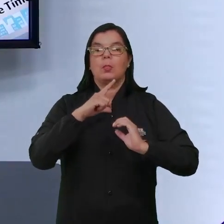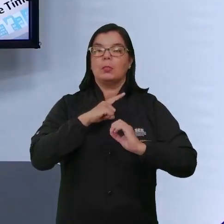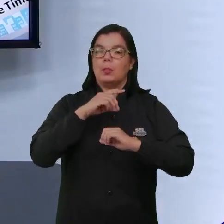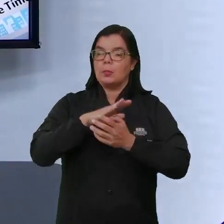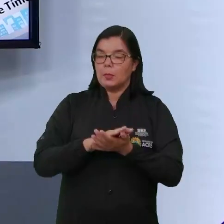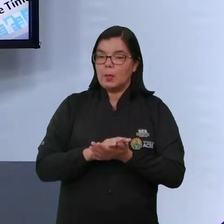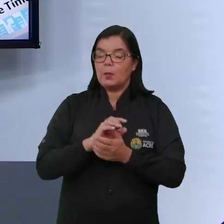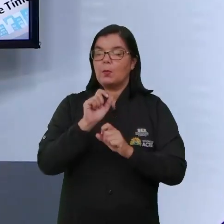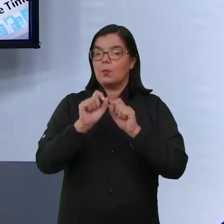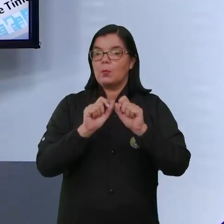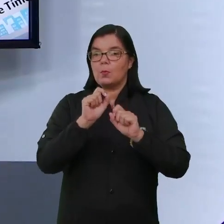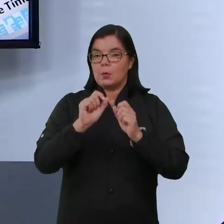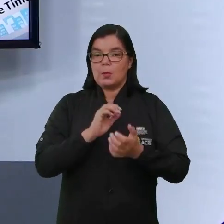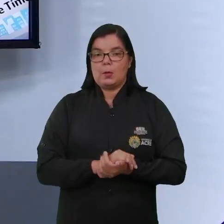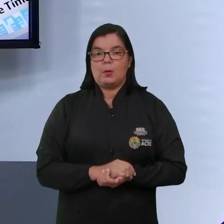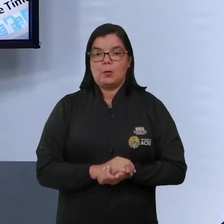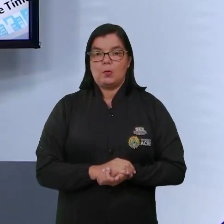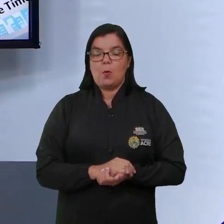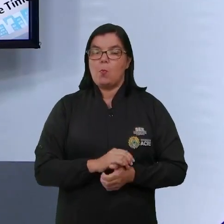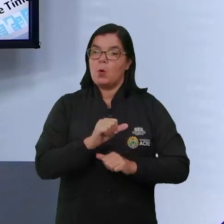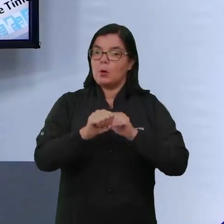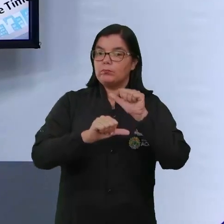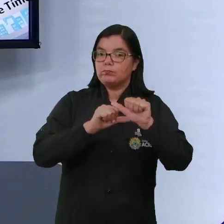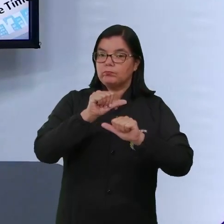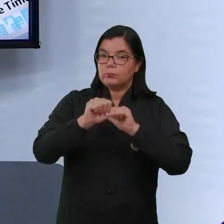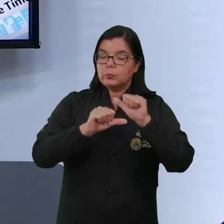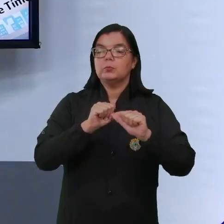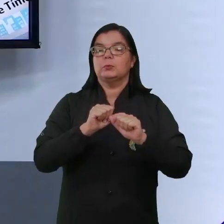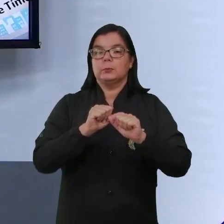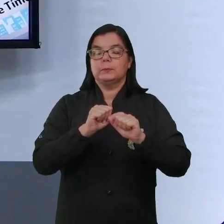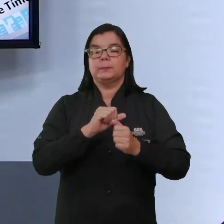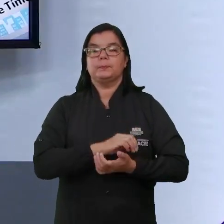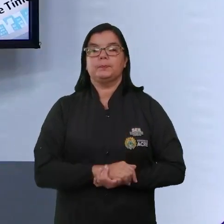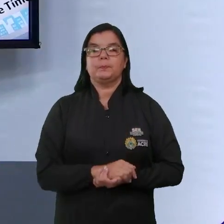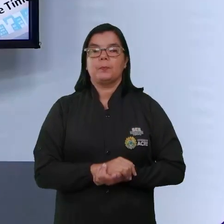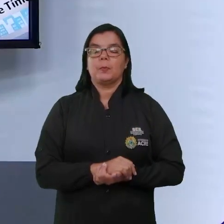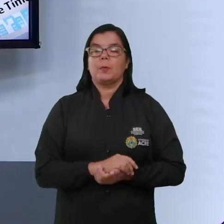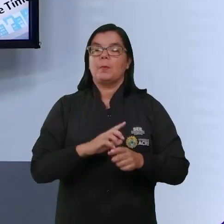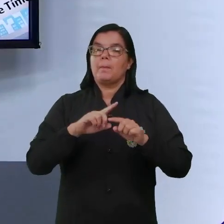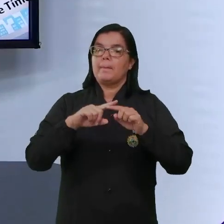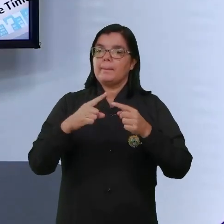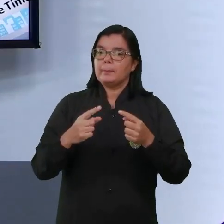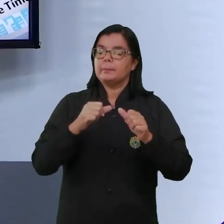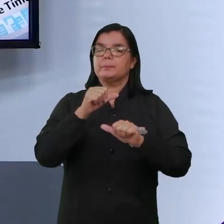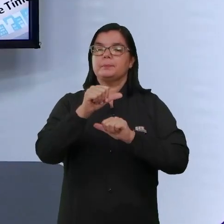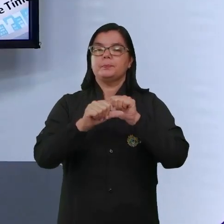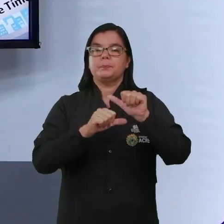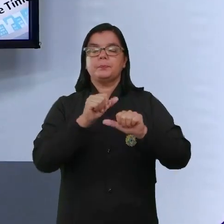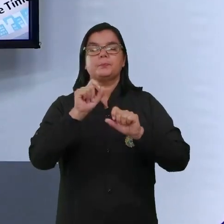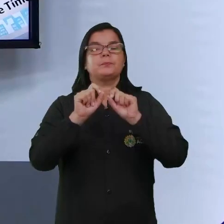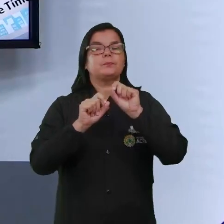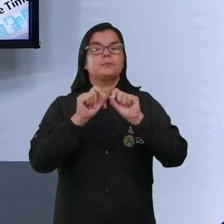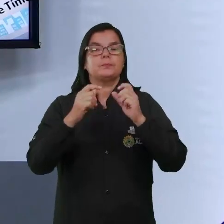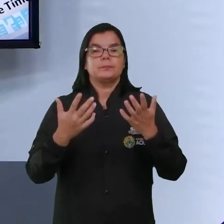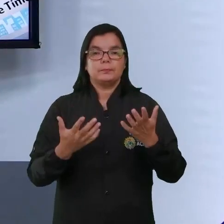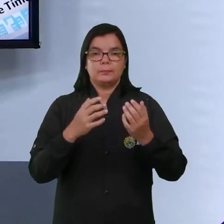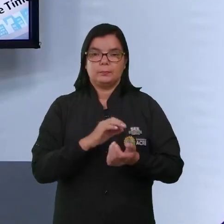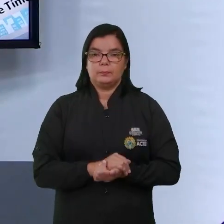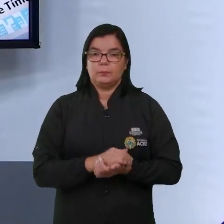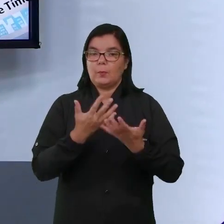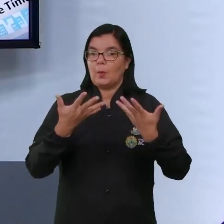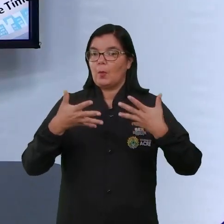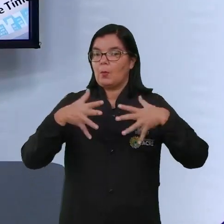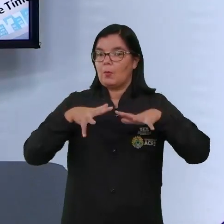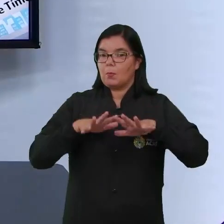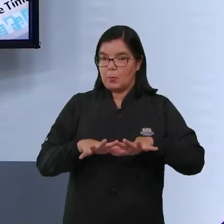passaram, digamos assim, por uma alteração profunda. Mas uma alteração profunda no que diz respeito à